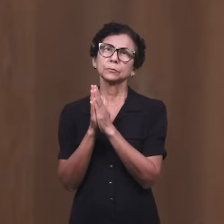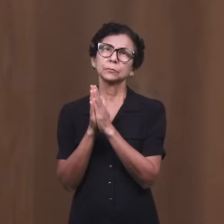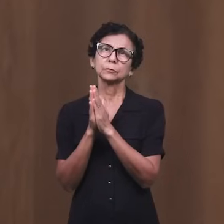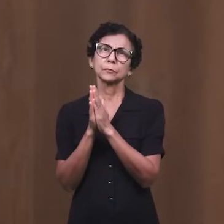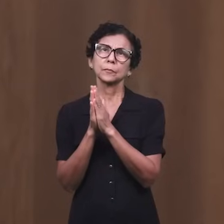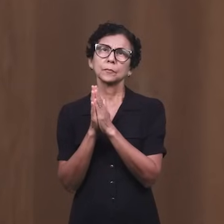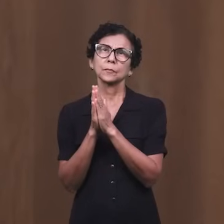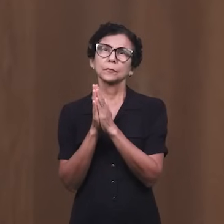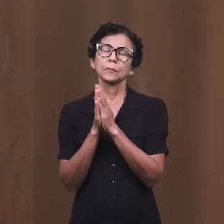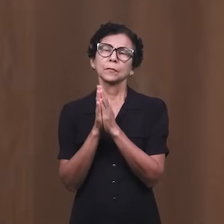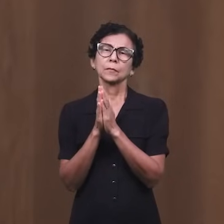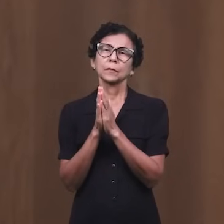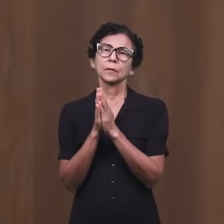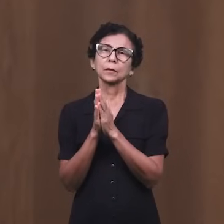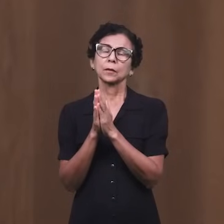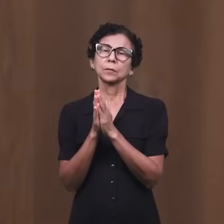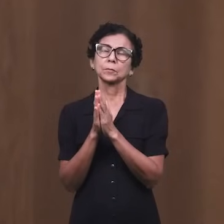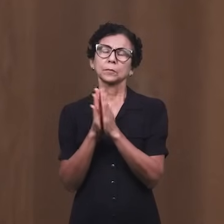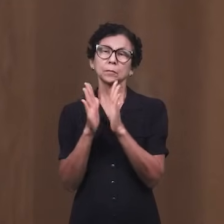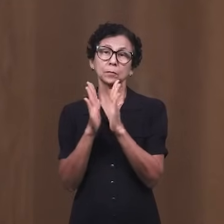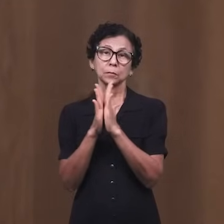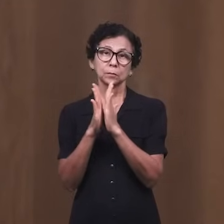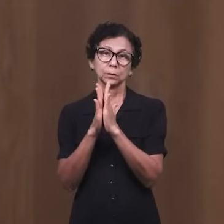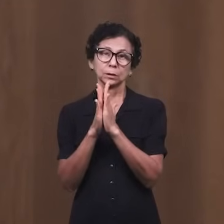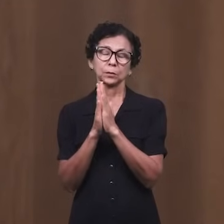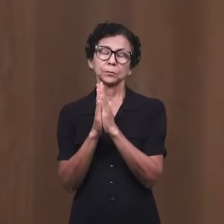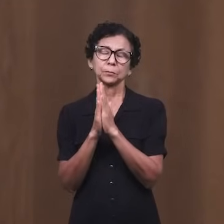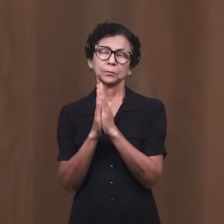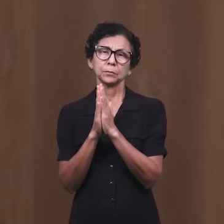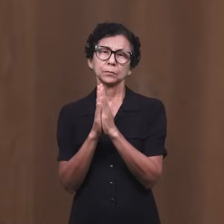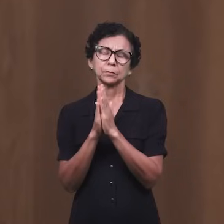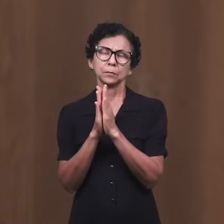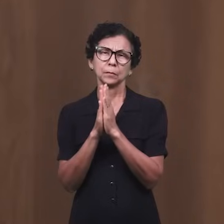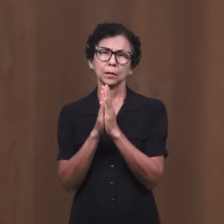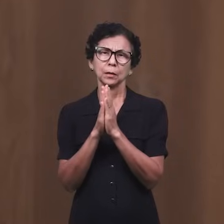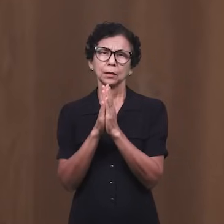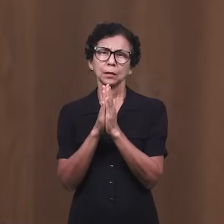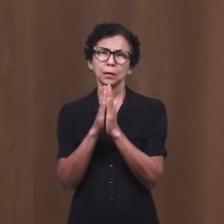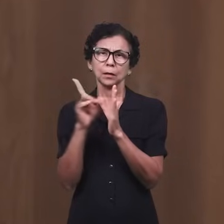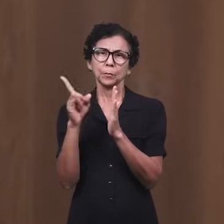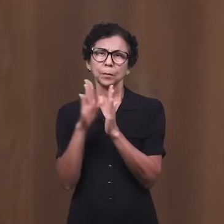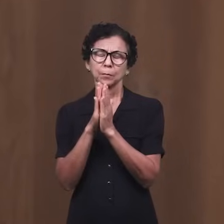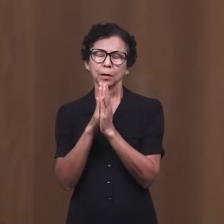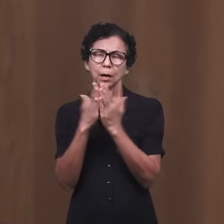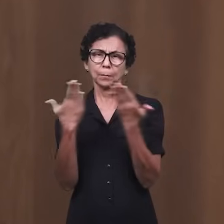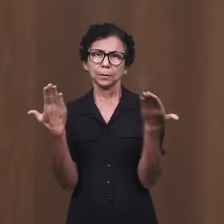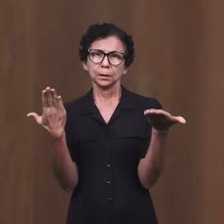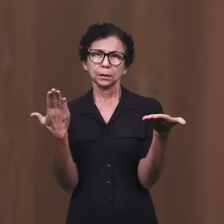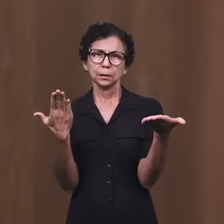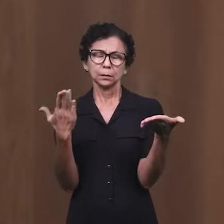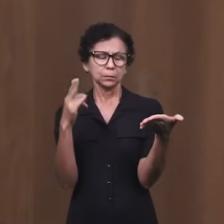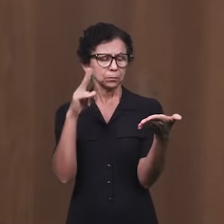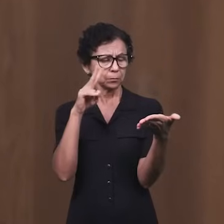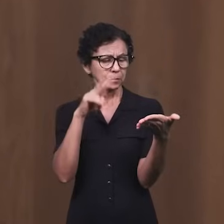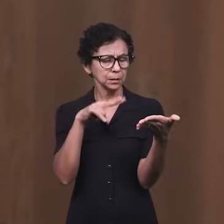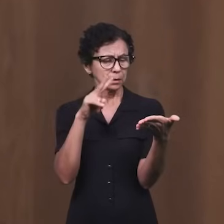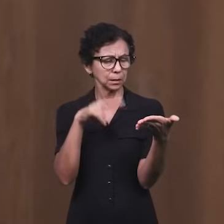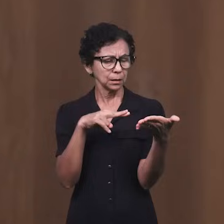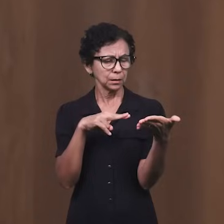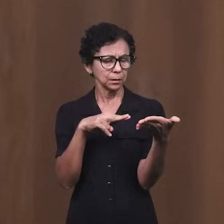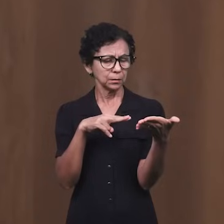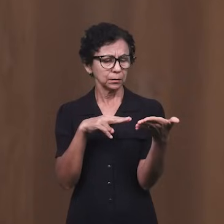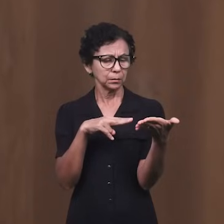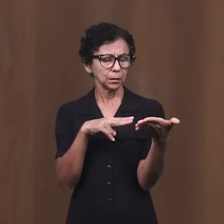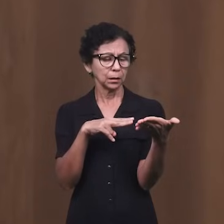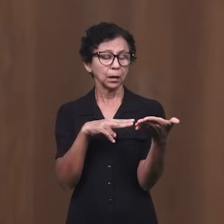palavra viva na oração eu ali abri a palavra Comecei a ler e caiu o texto